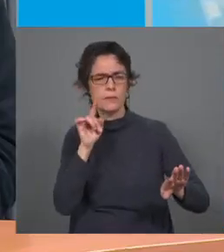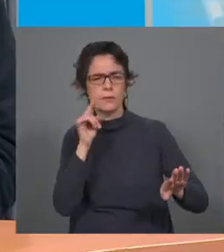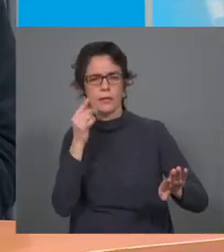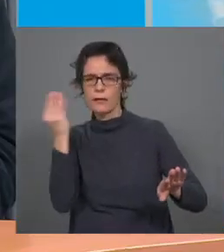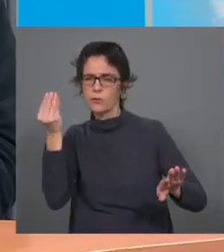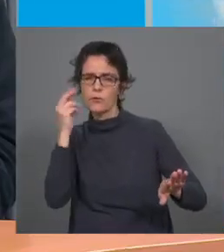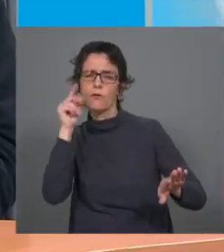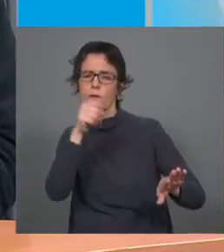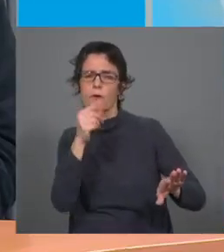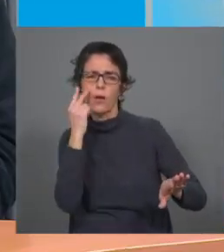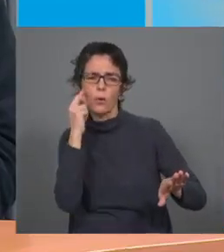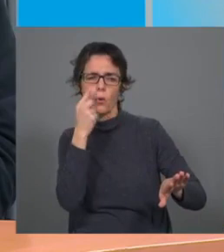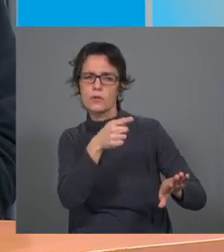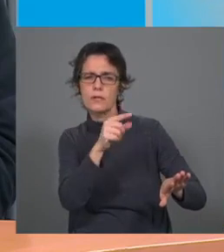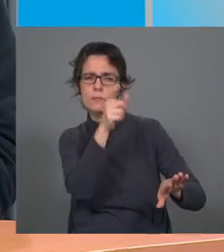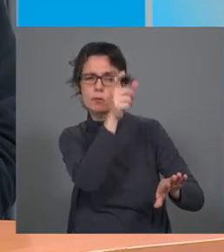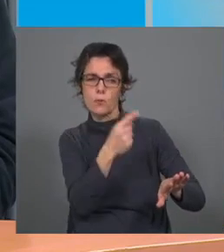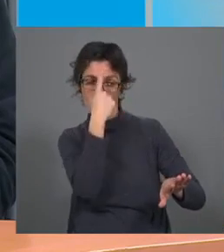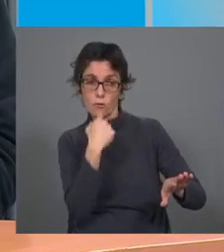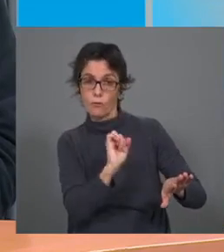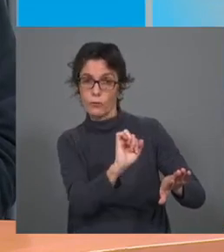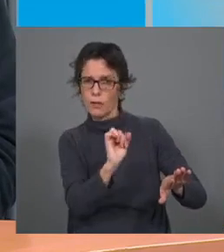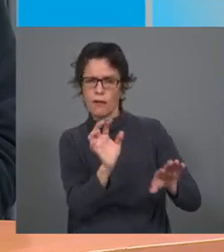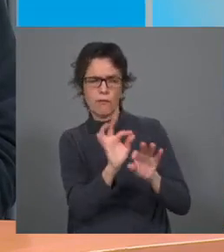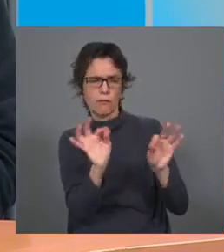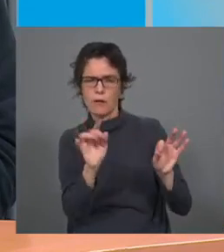são pessoas como as outras, com uma capacidade